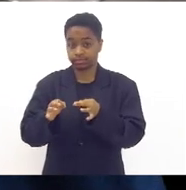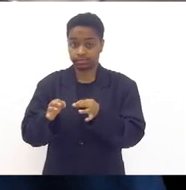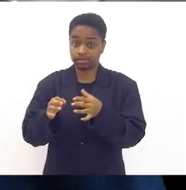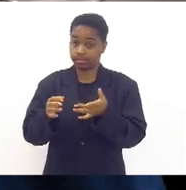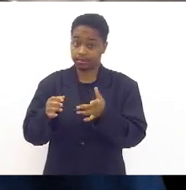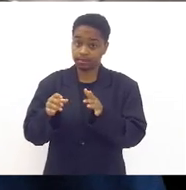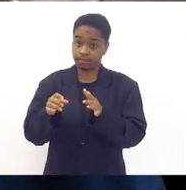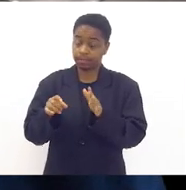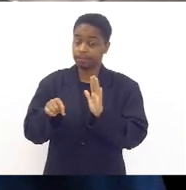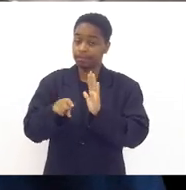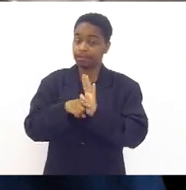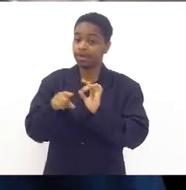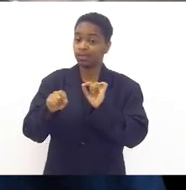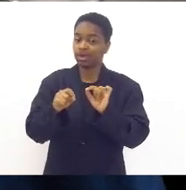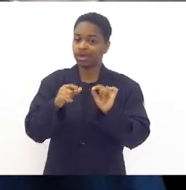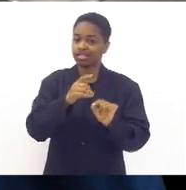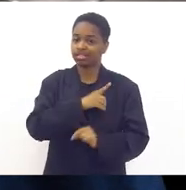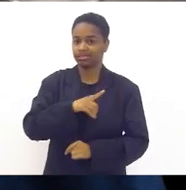nossa querida defensoria.